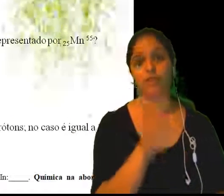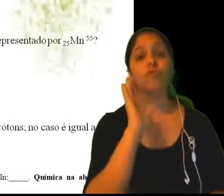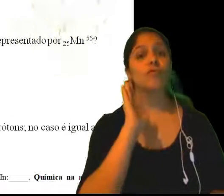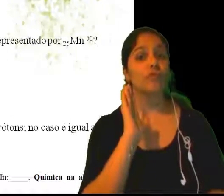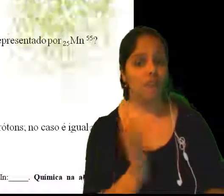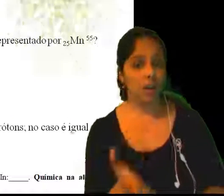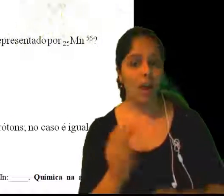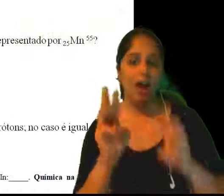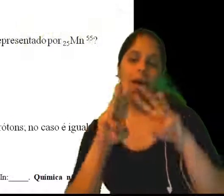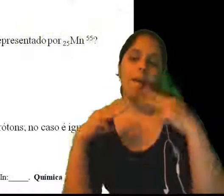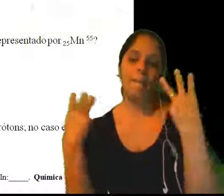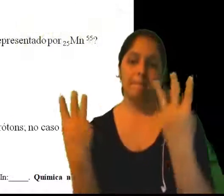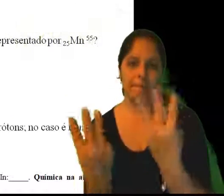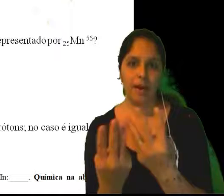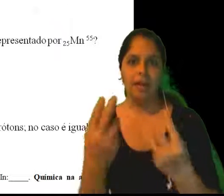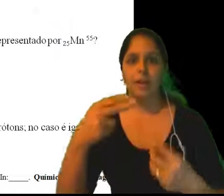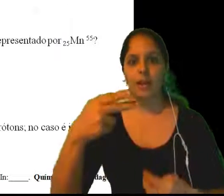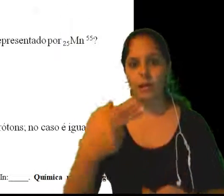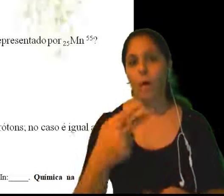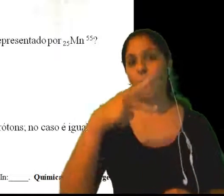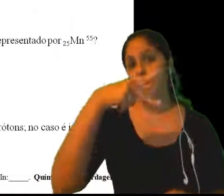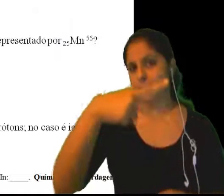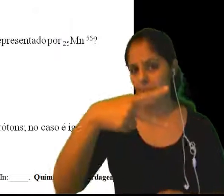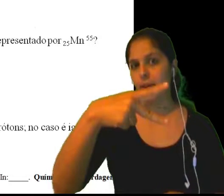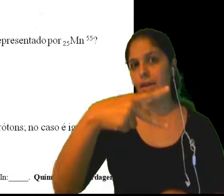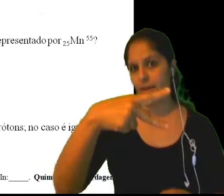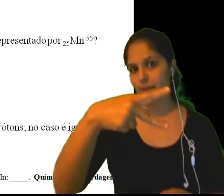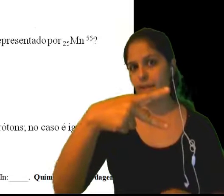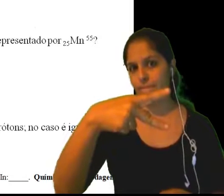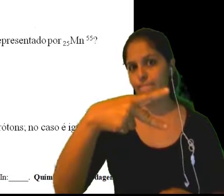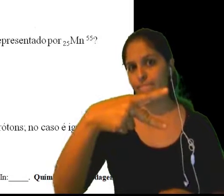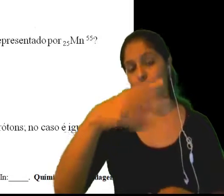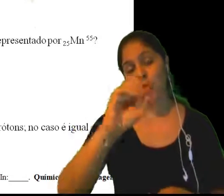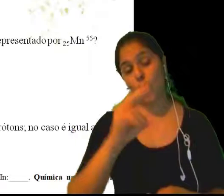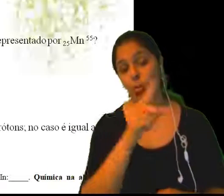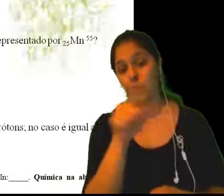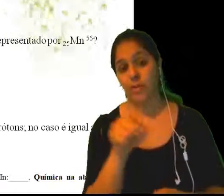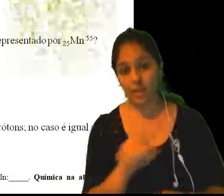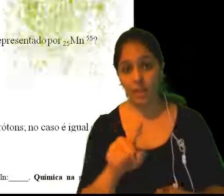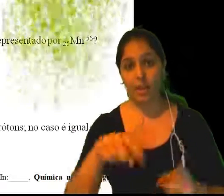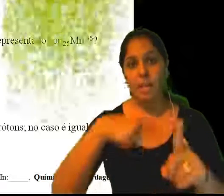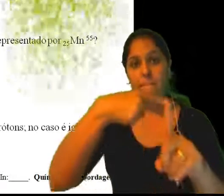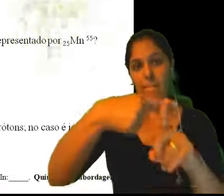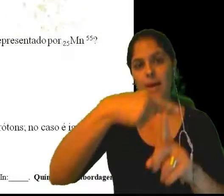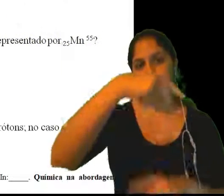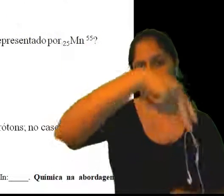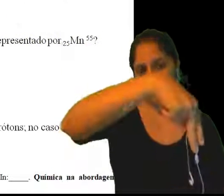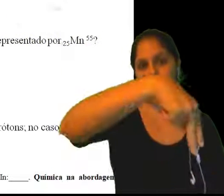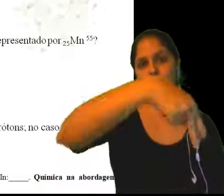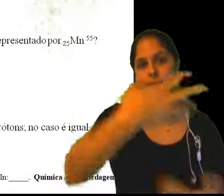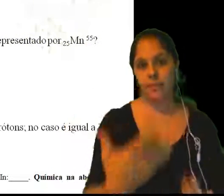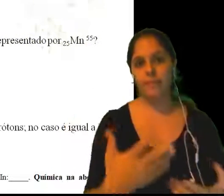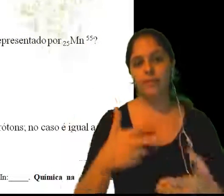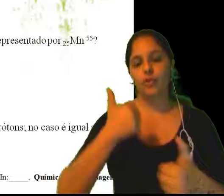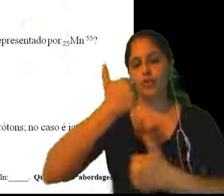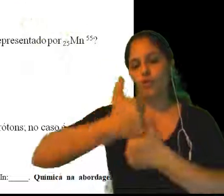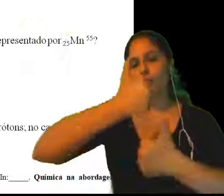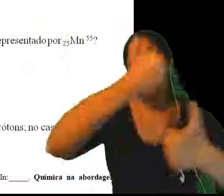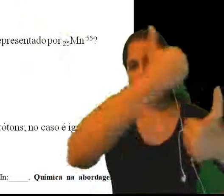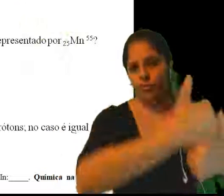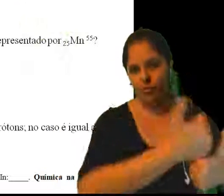25. Já o número de massa é igual a próton, ou número atômico, mais